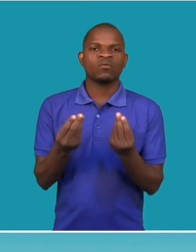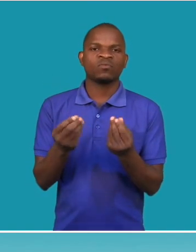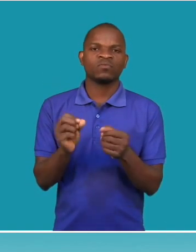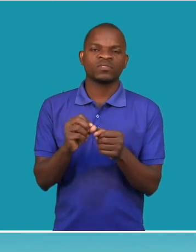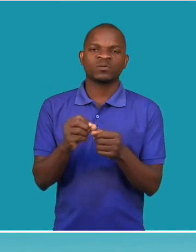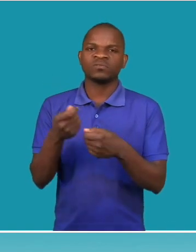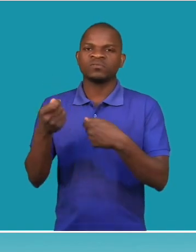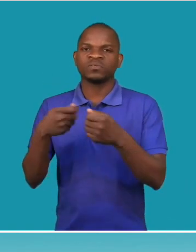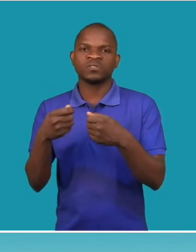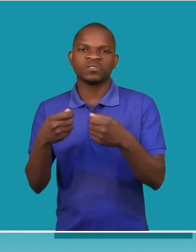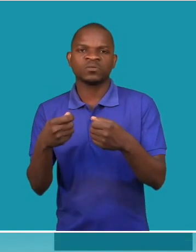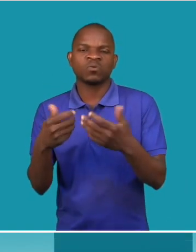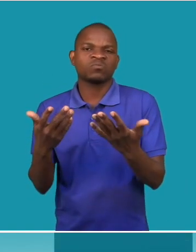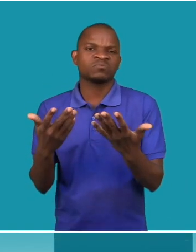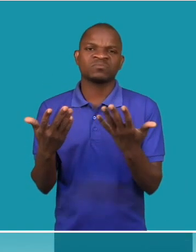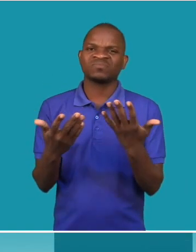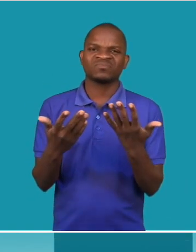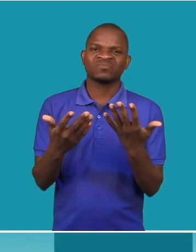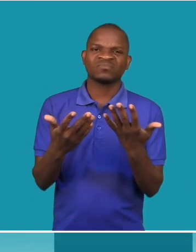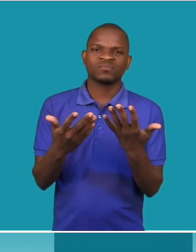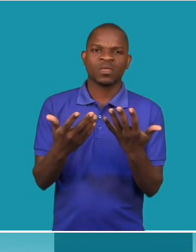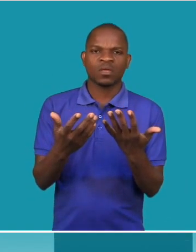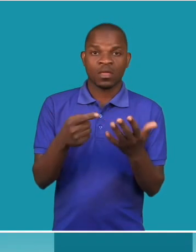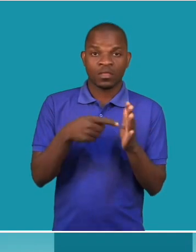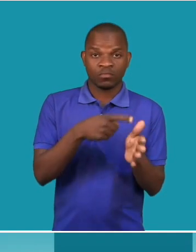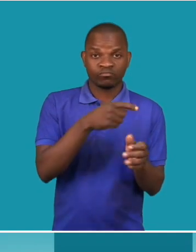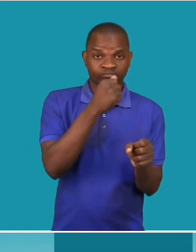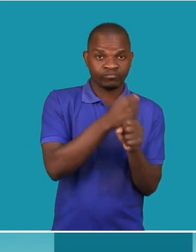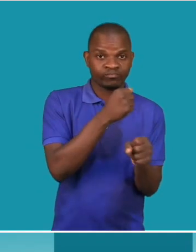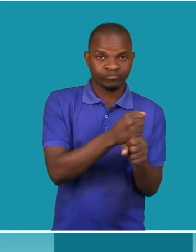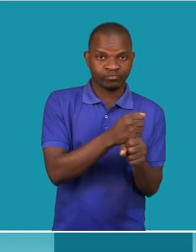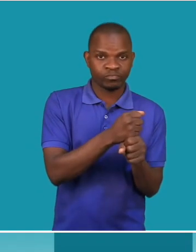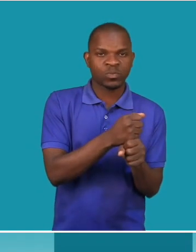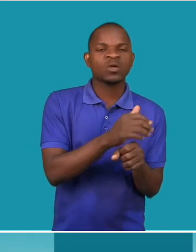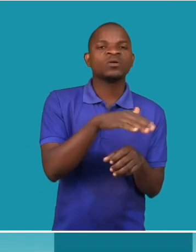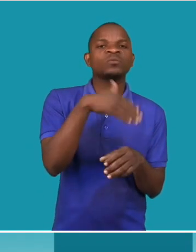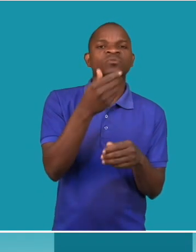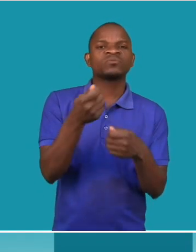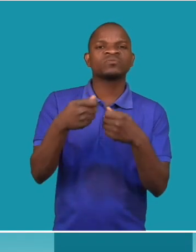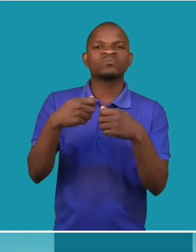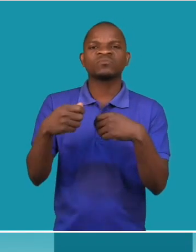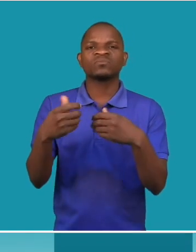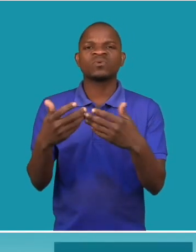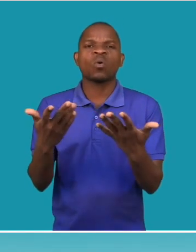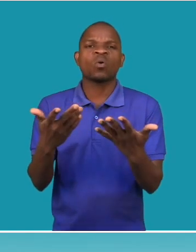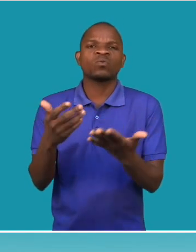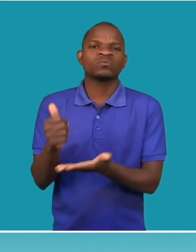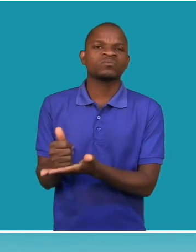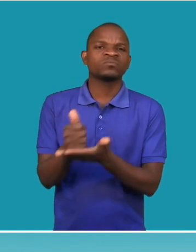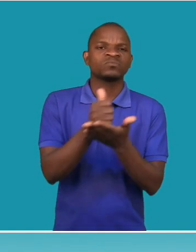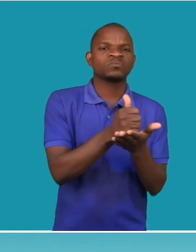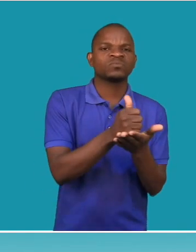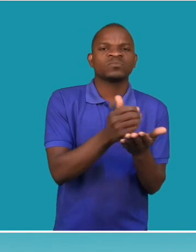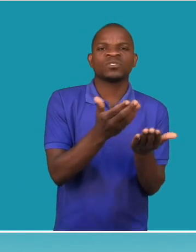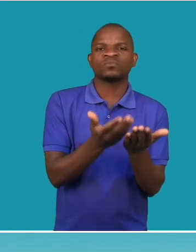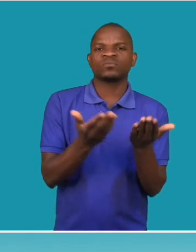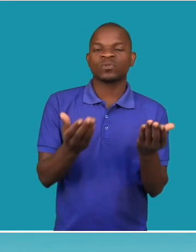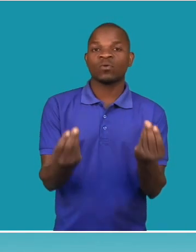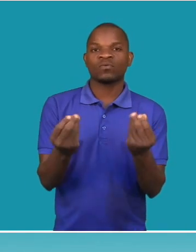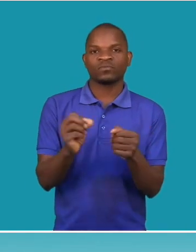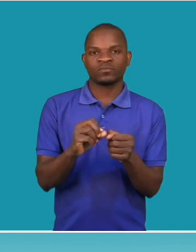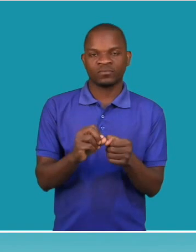adquiridos? Aliás, estão a fazer um bonito trabalho. Estes produtos são vendidos, vão para uma exposição,